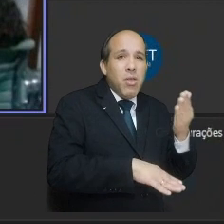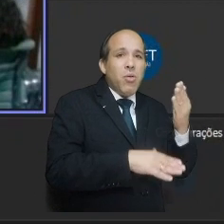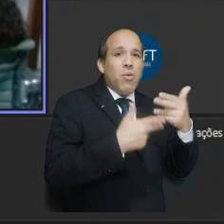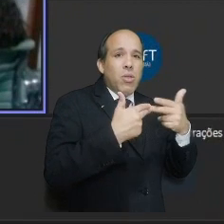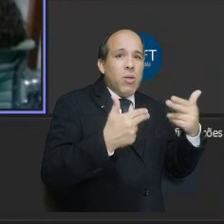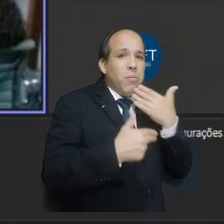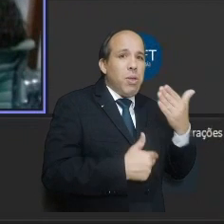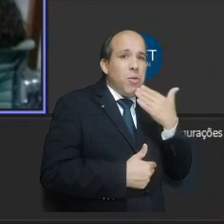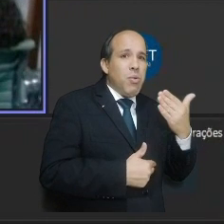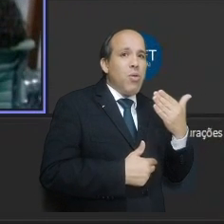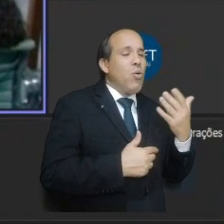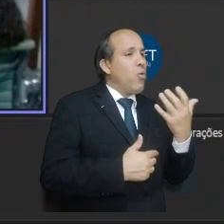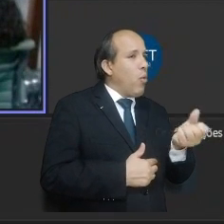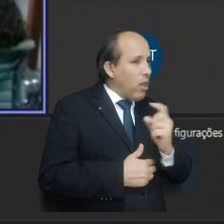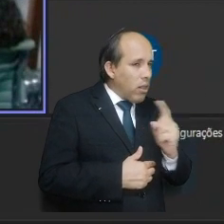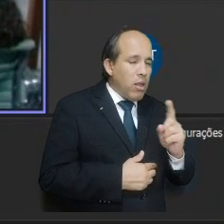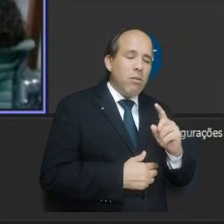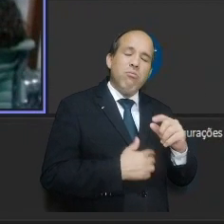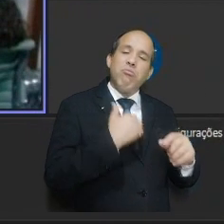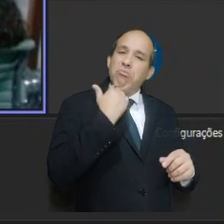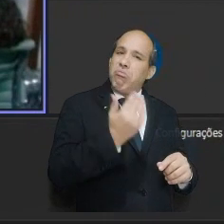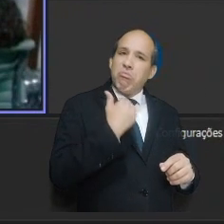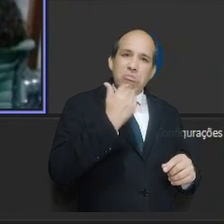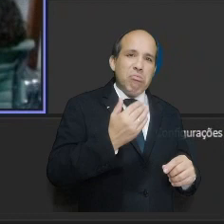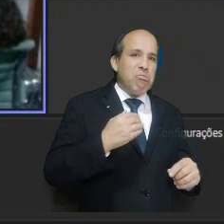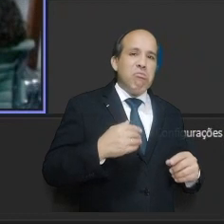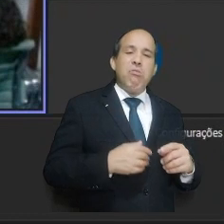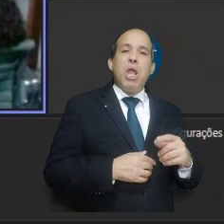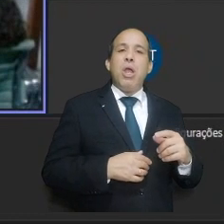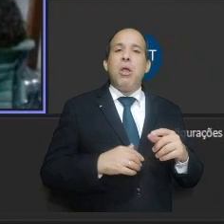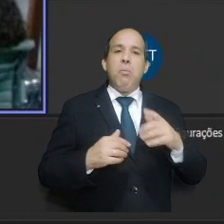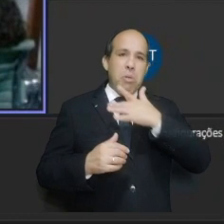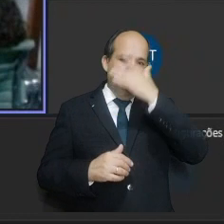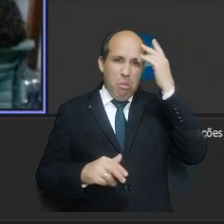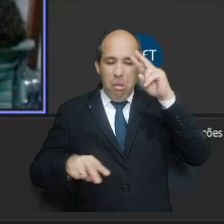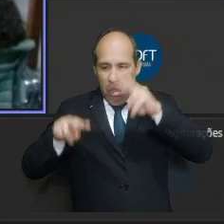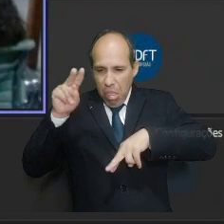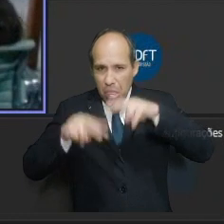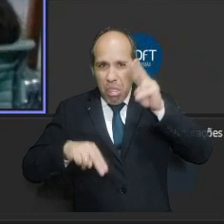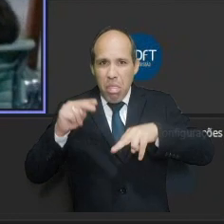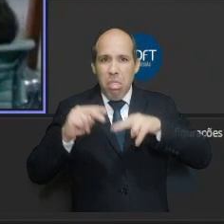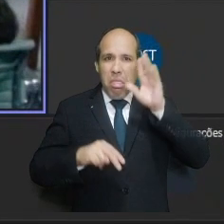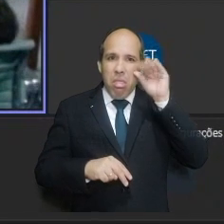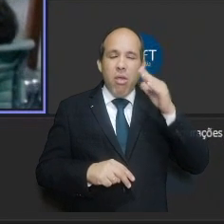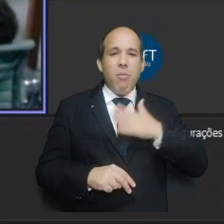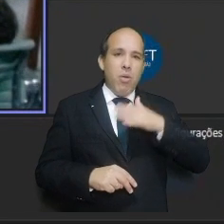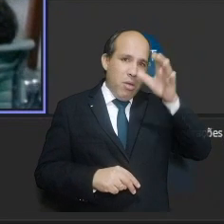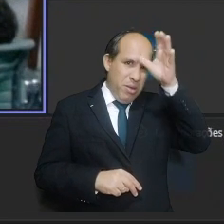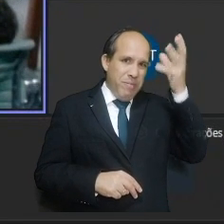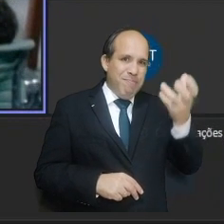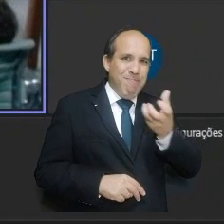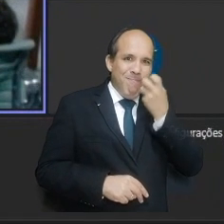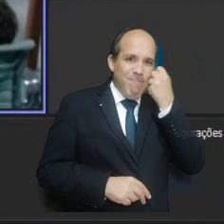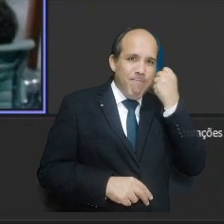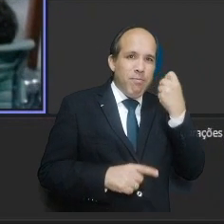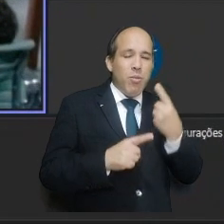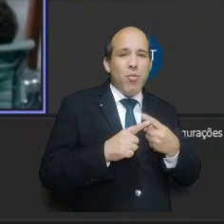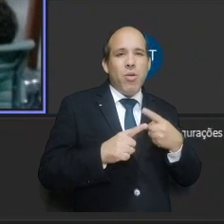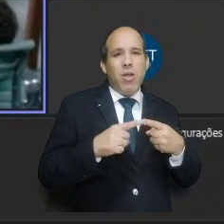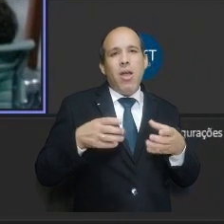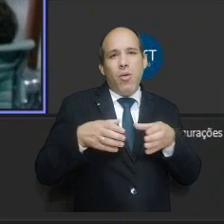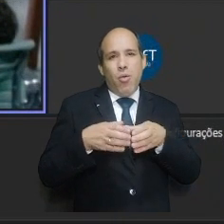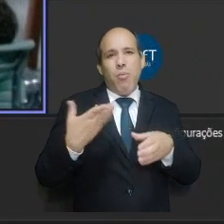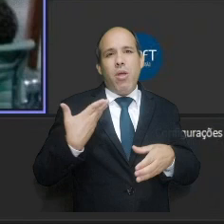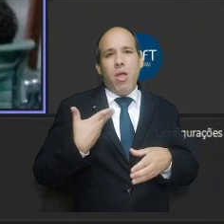direito ao contraditório. Isso não aconteceu. Então, muitas pessoas tiveram acesso, o meu cliente passou por uma situação extremamente constrangedora,